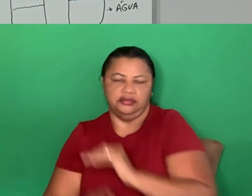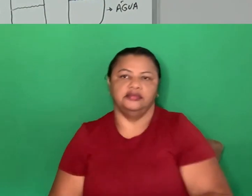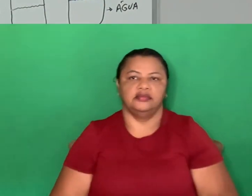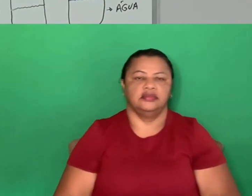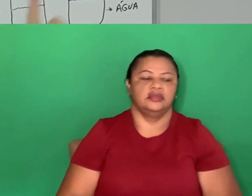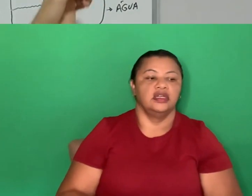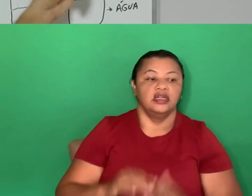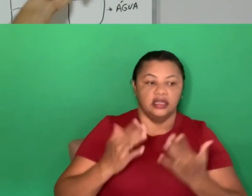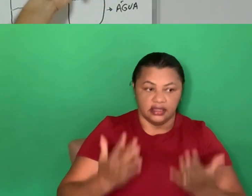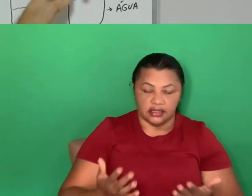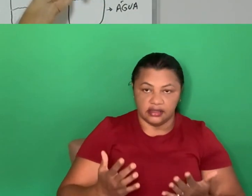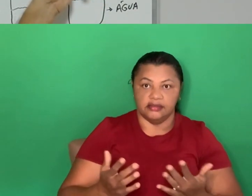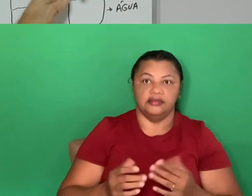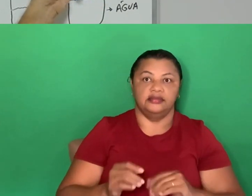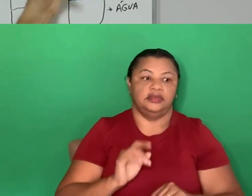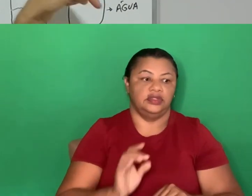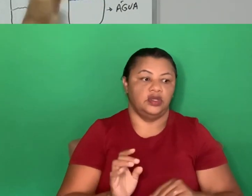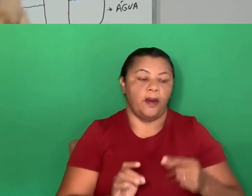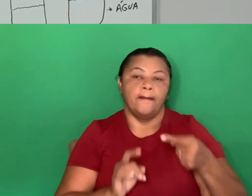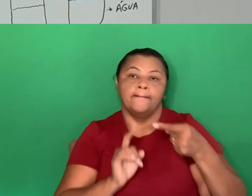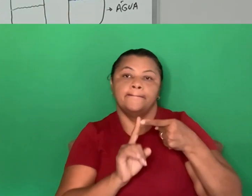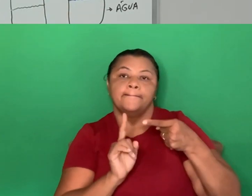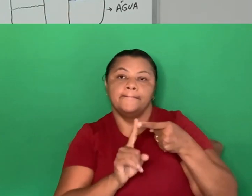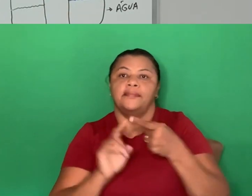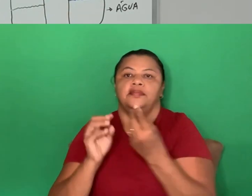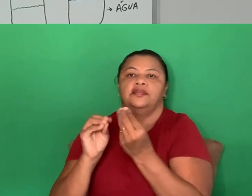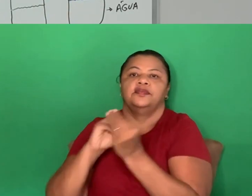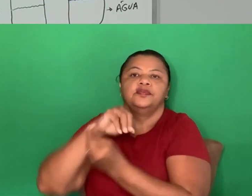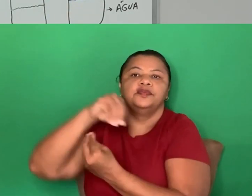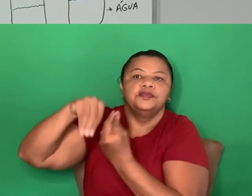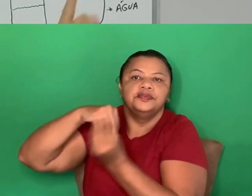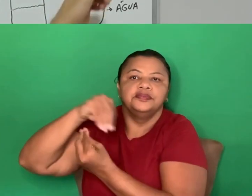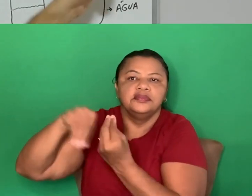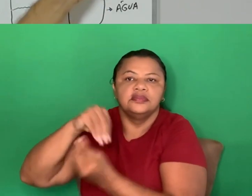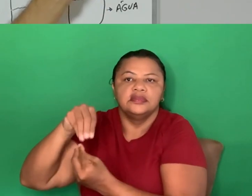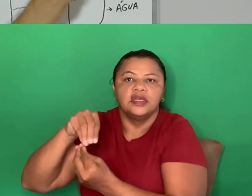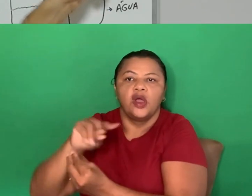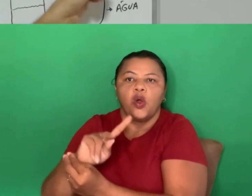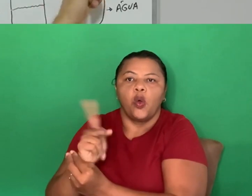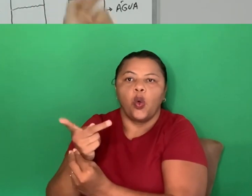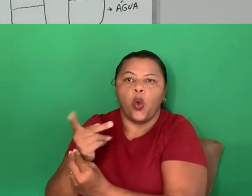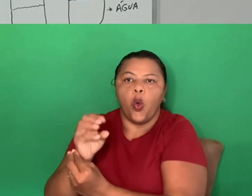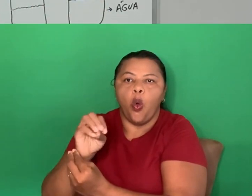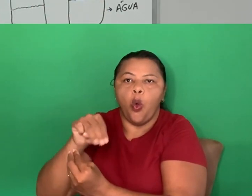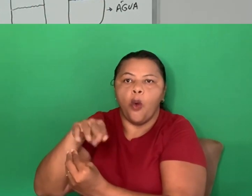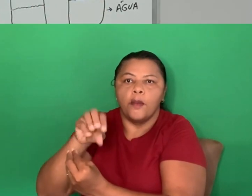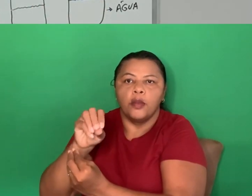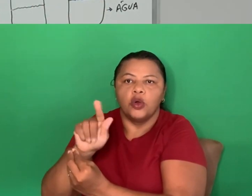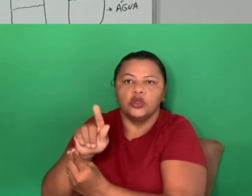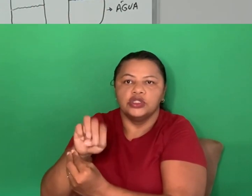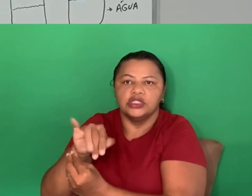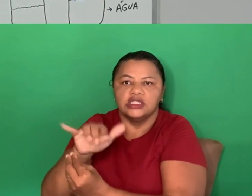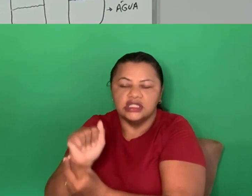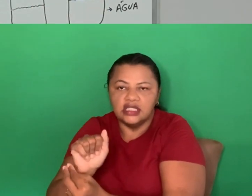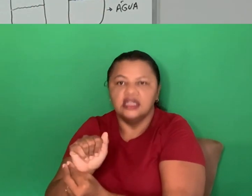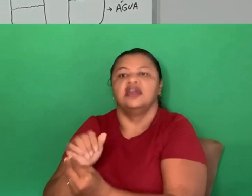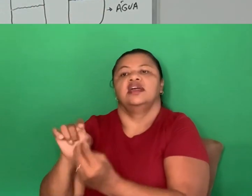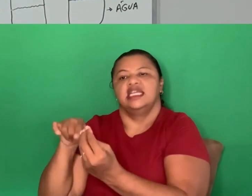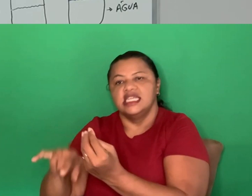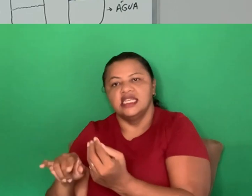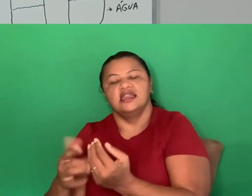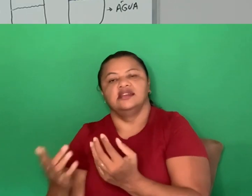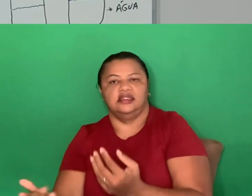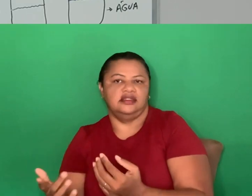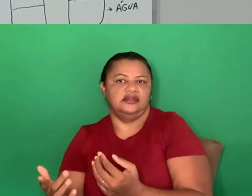Errado. É heterogêneo, mas não é mistura. É um sistema heterogêneo, porém é formado por uma